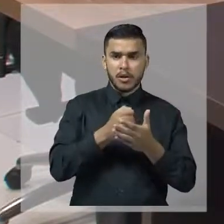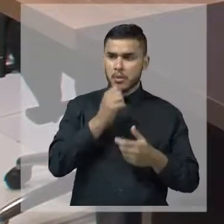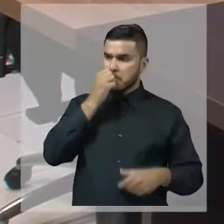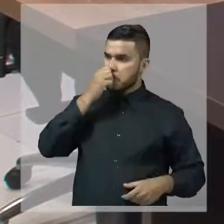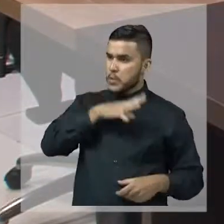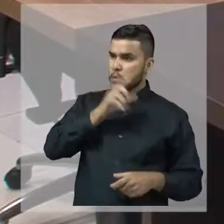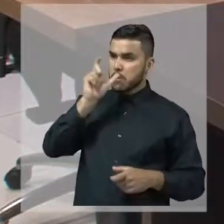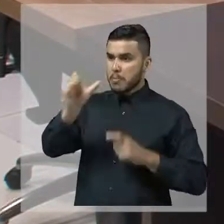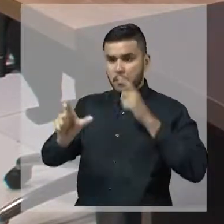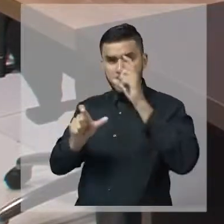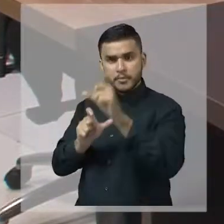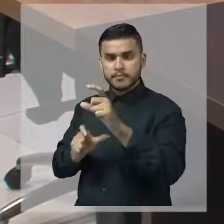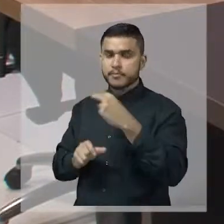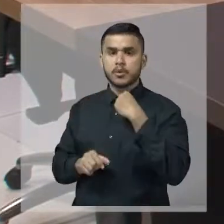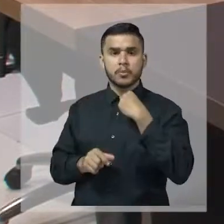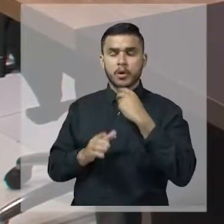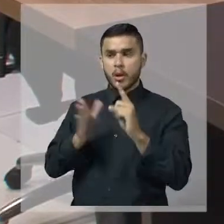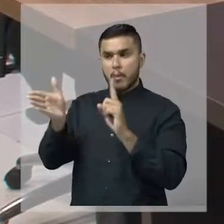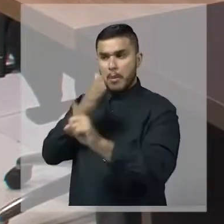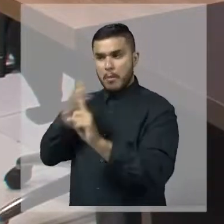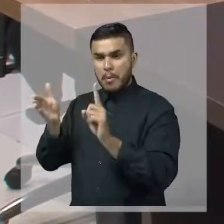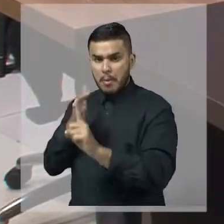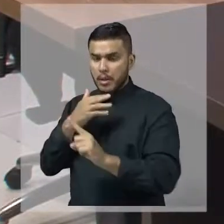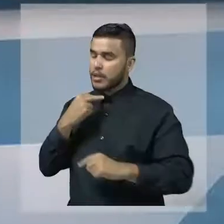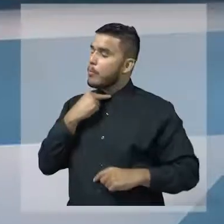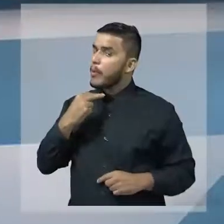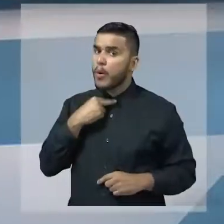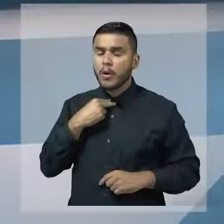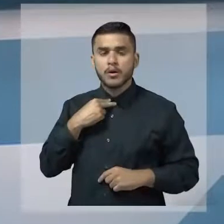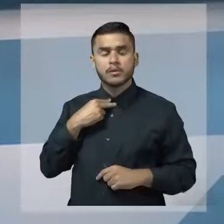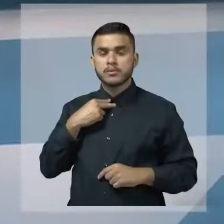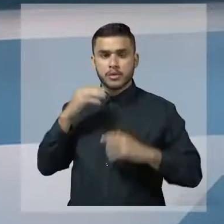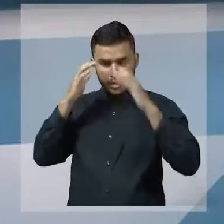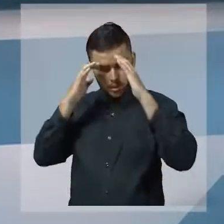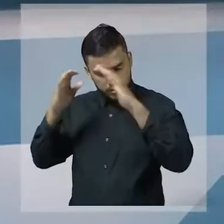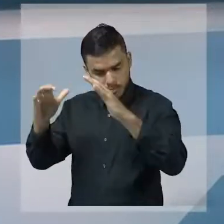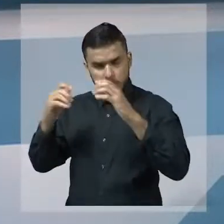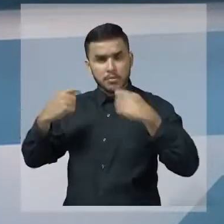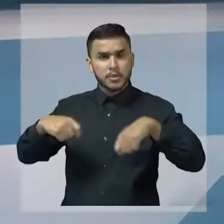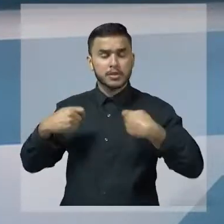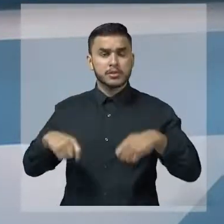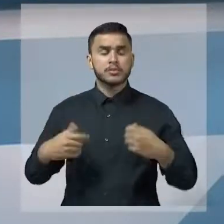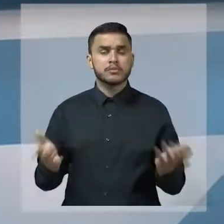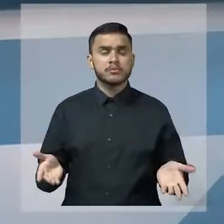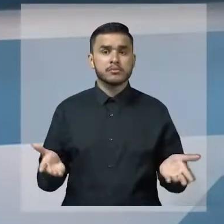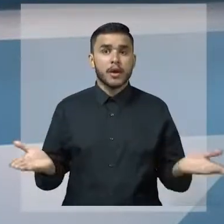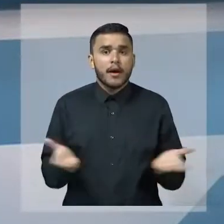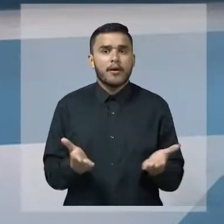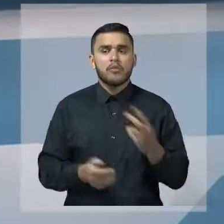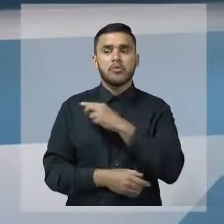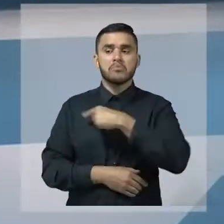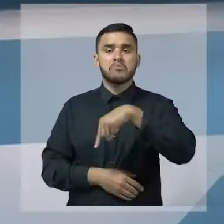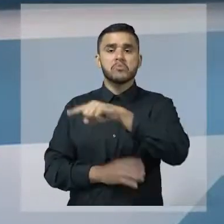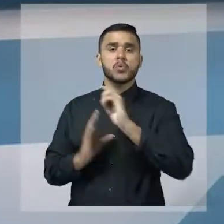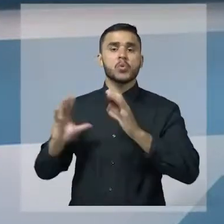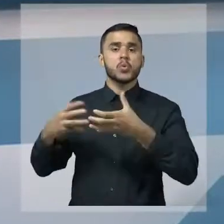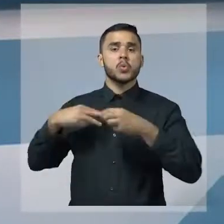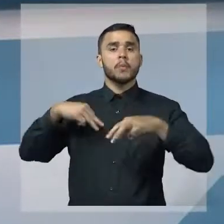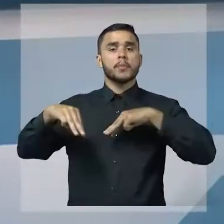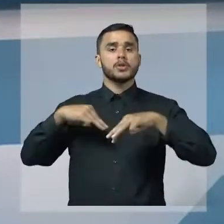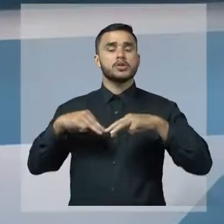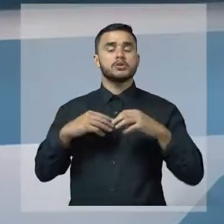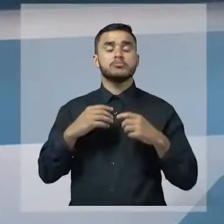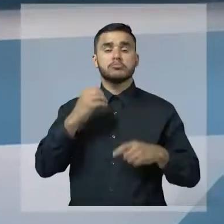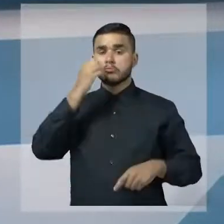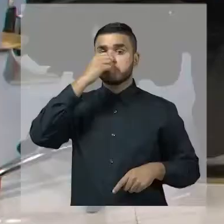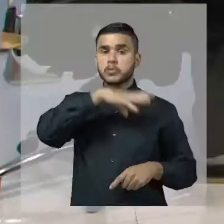cidadão, está não agredir, não desmoralizar. E virou prática comum hoje, no